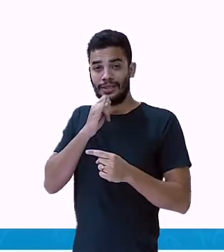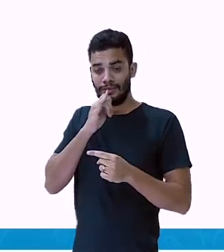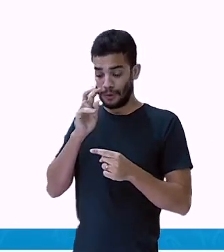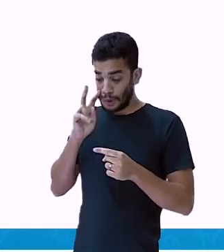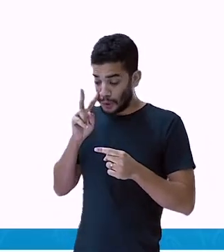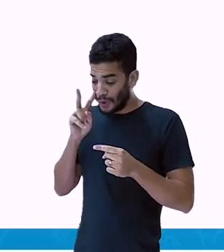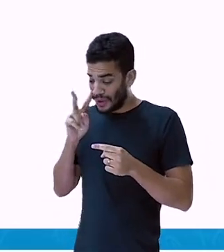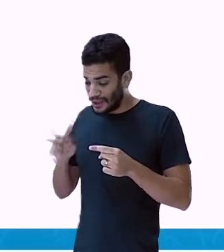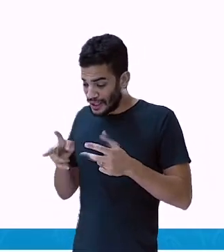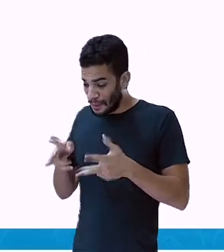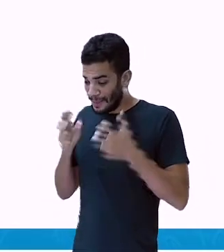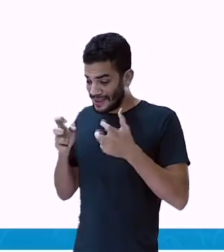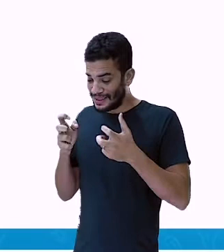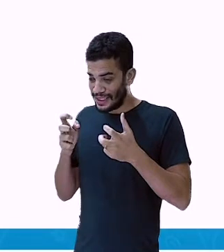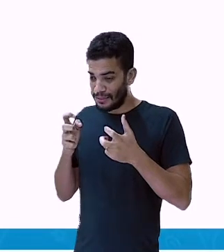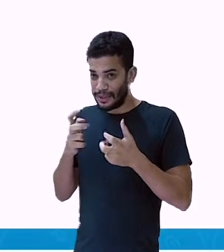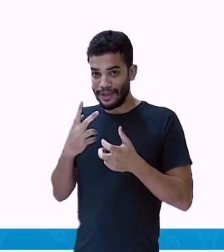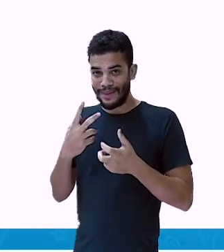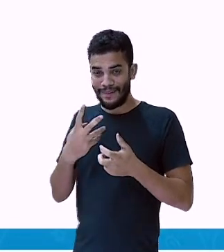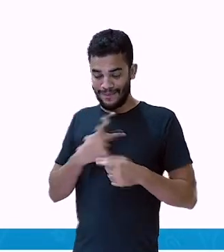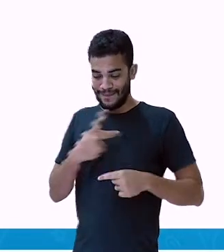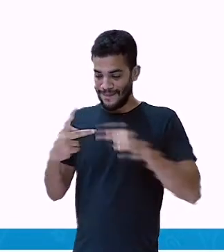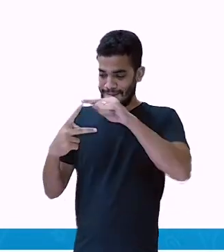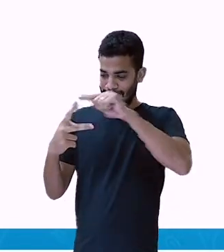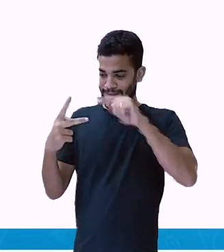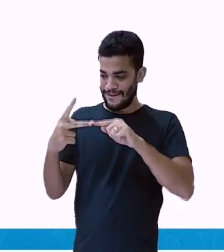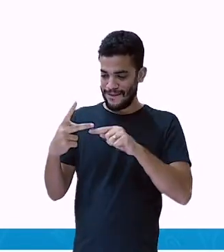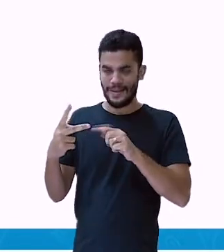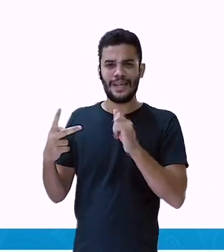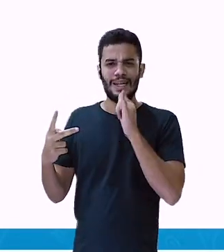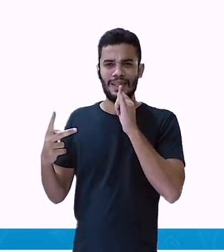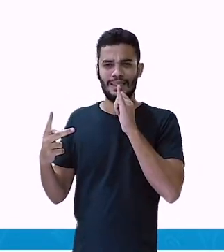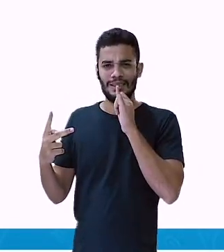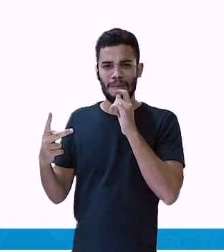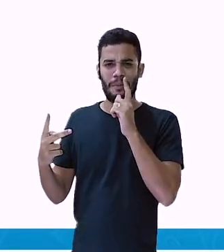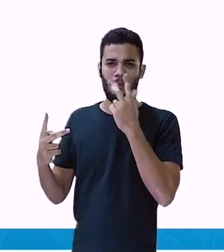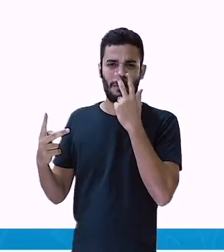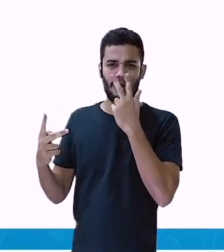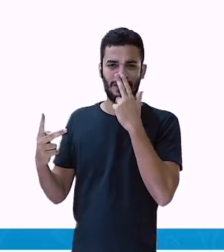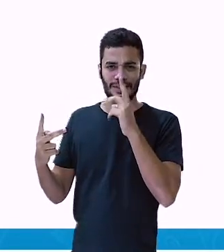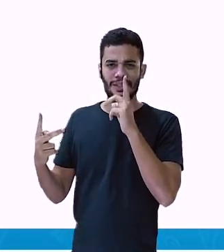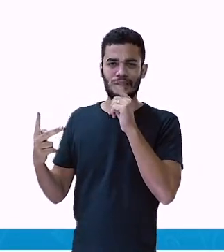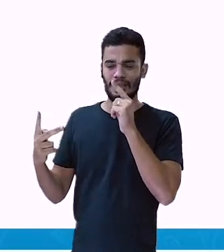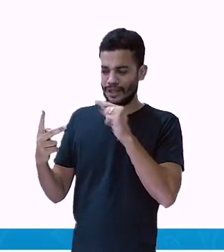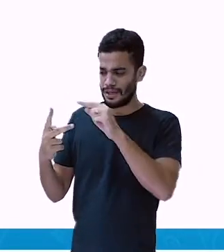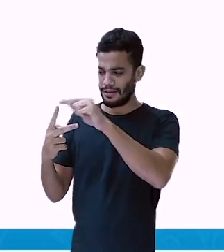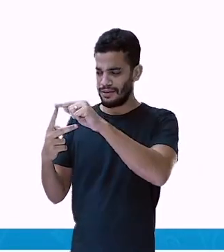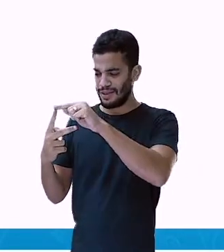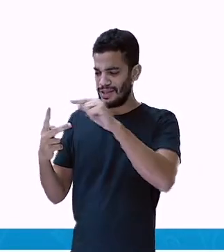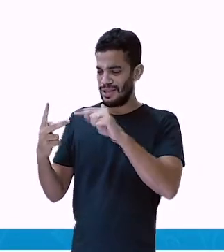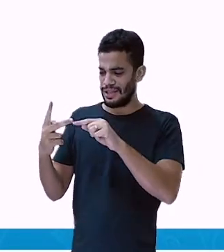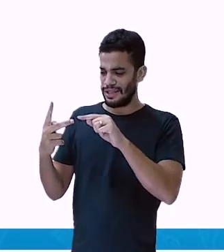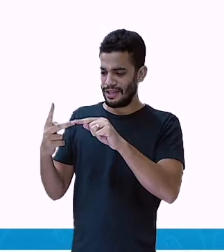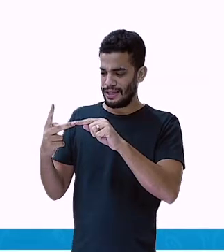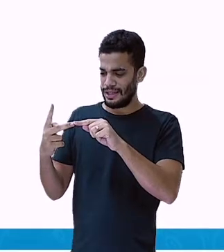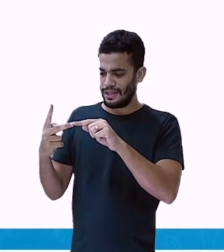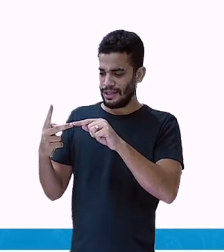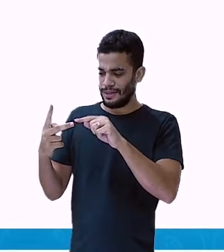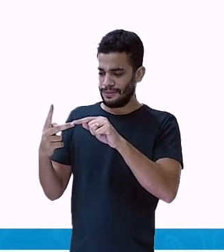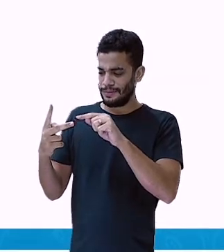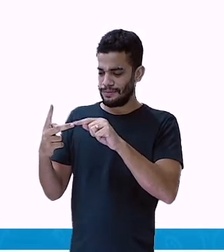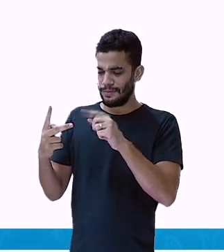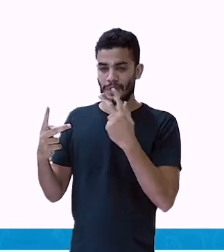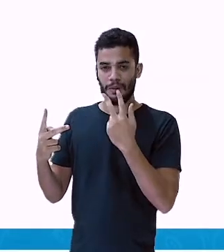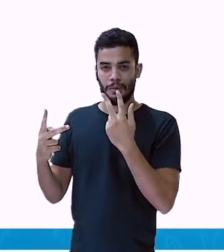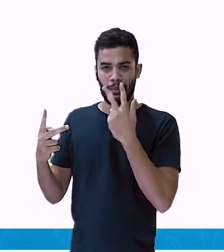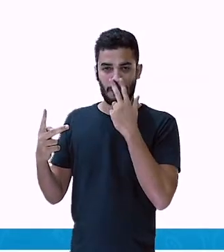partes dá-se o nome de aspecto, de fases. Então, ela apresenta superfície de separação